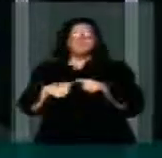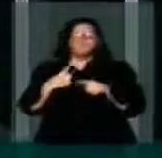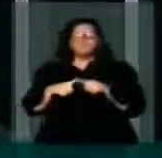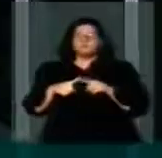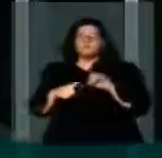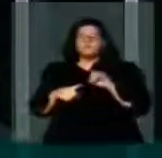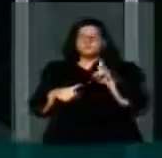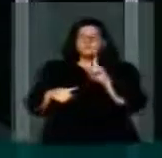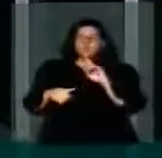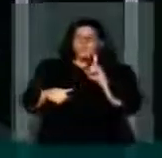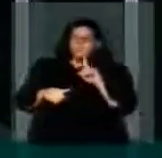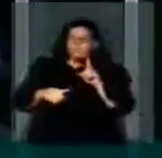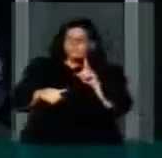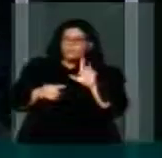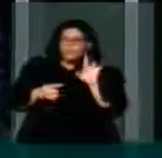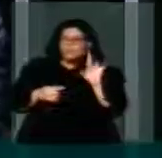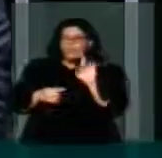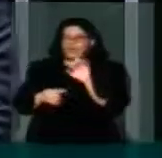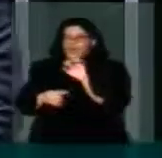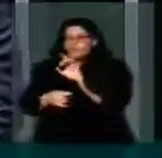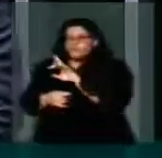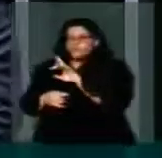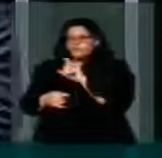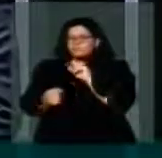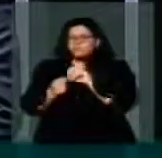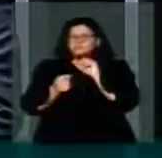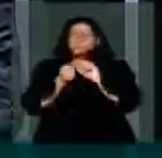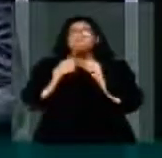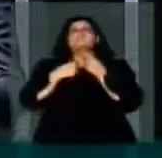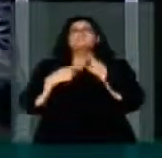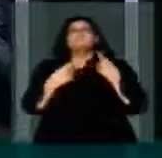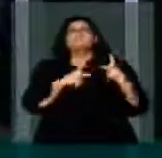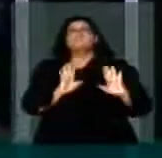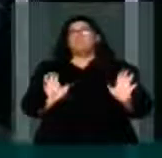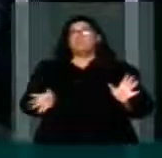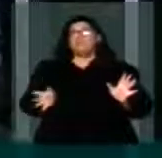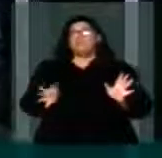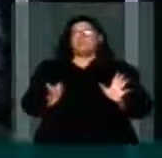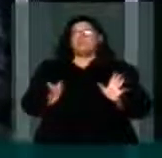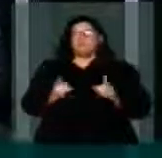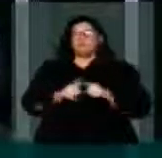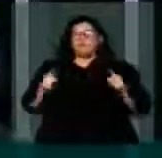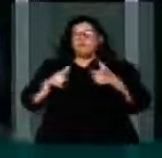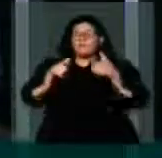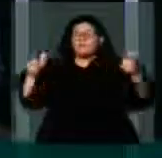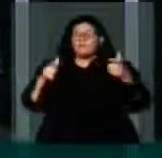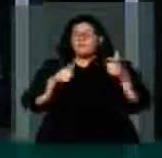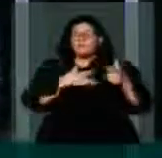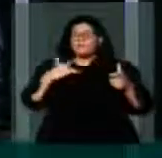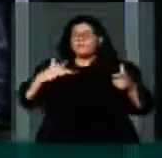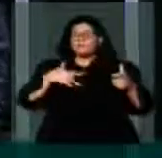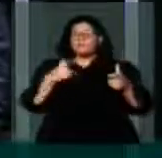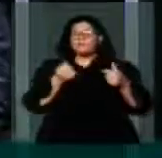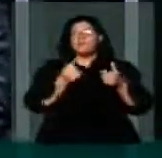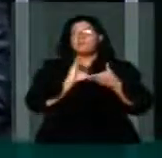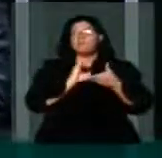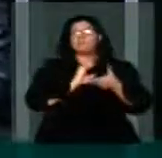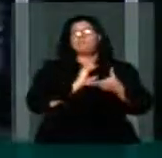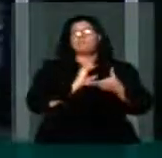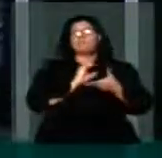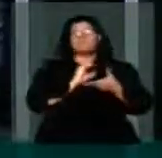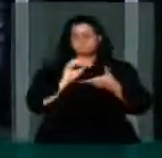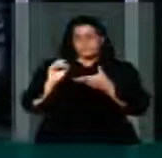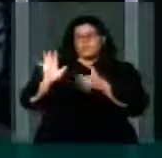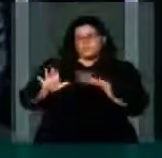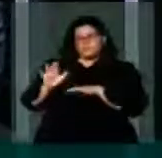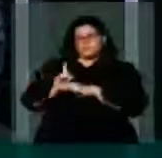na saúde. E como nós vemos a saúde no nosso país? Precária, e mais do que precária, abandonada. E